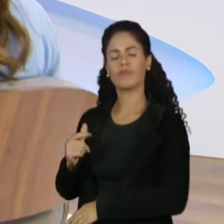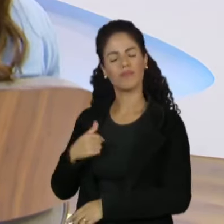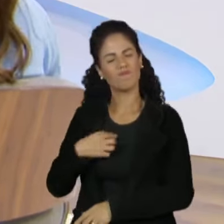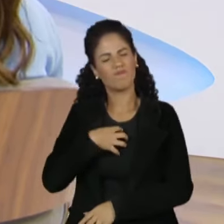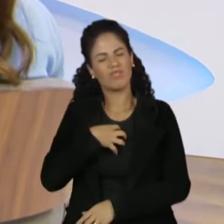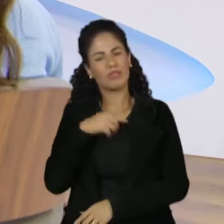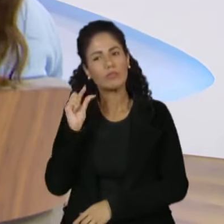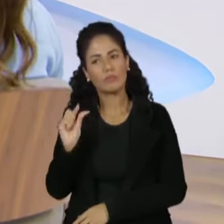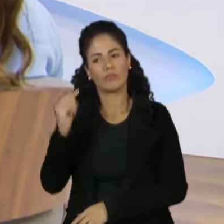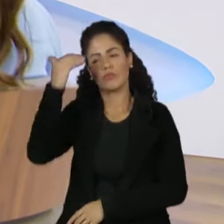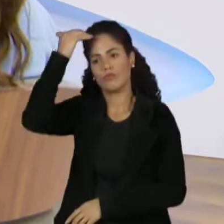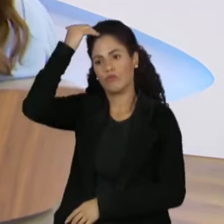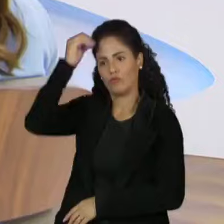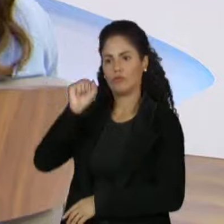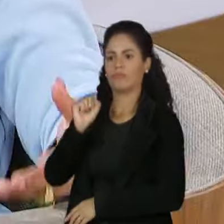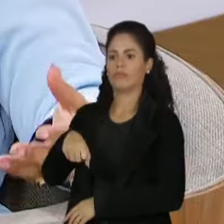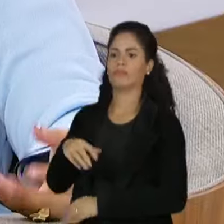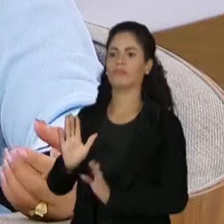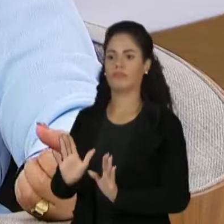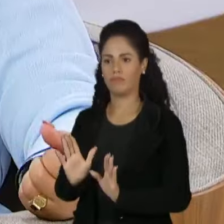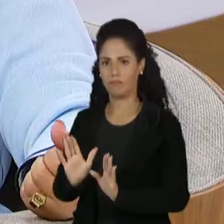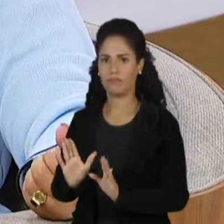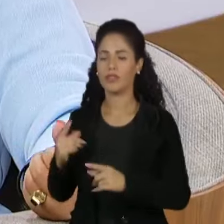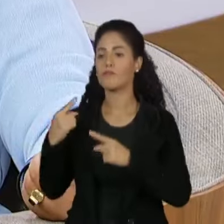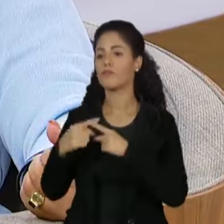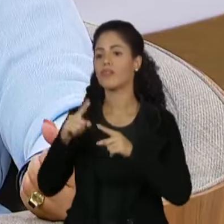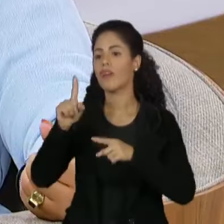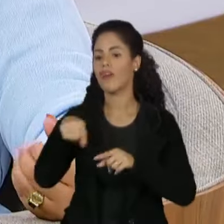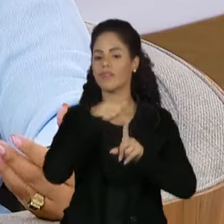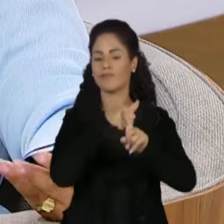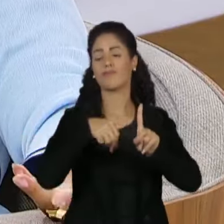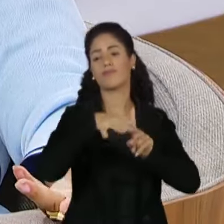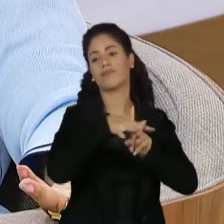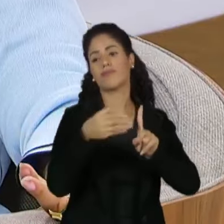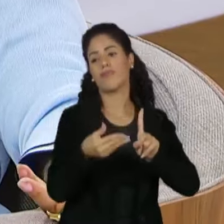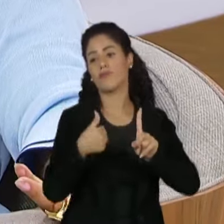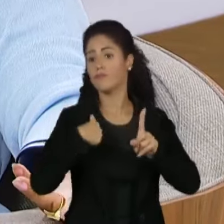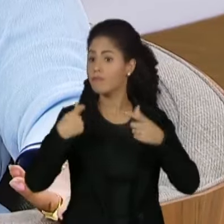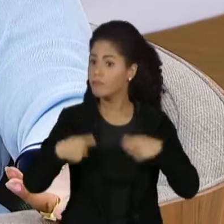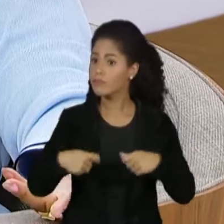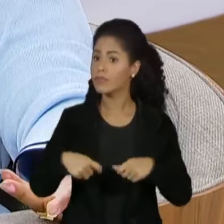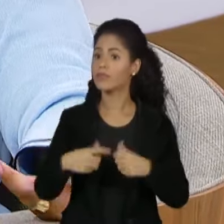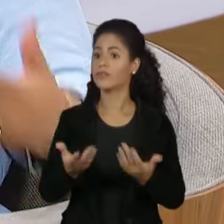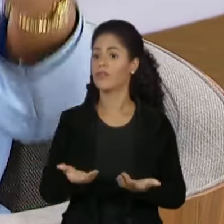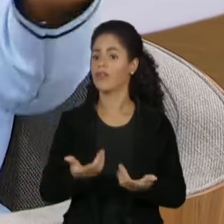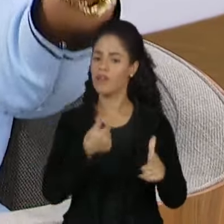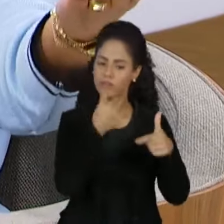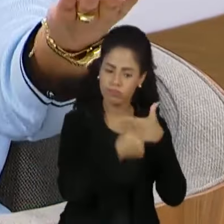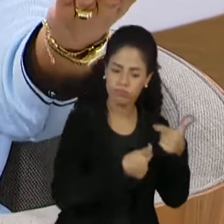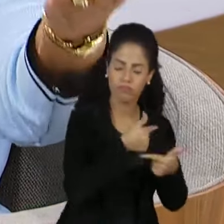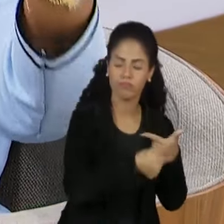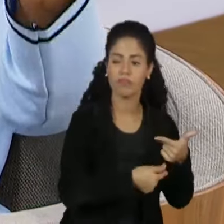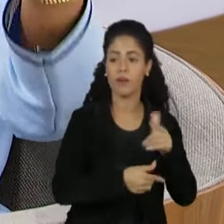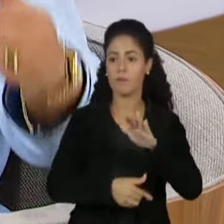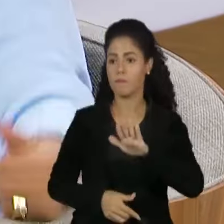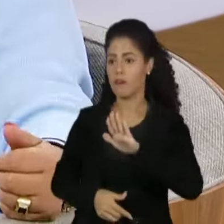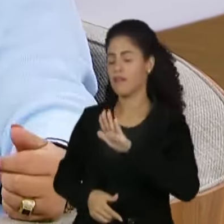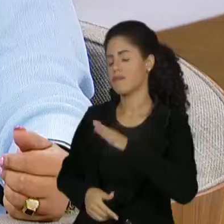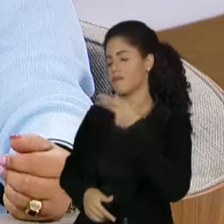é uma questão de um retrato de sociedade mesmo. Assim, eu precisei. Mas como eu disse